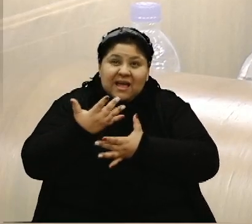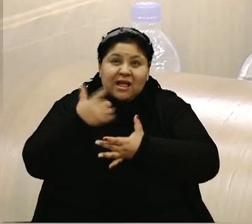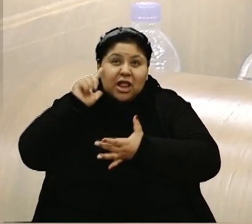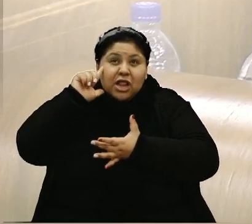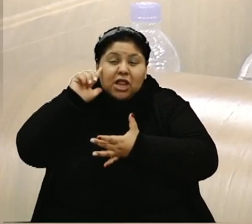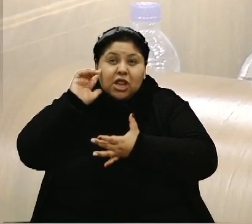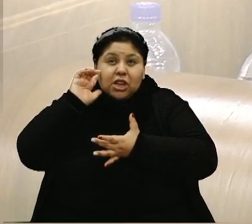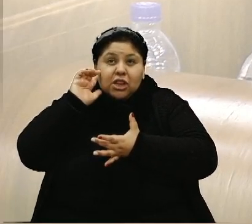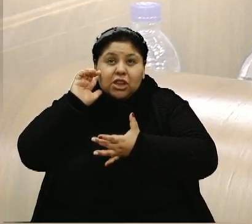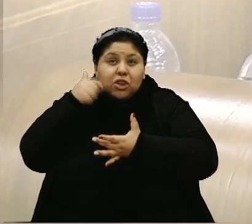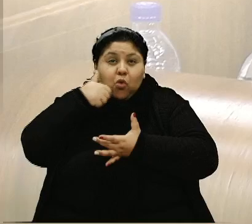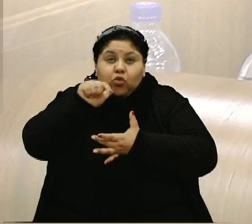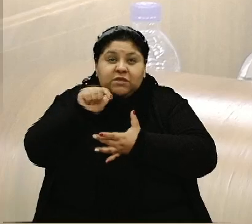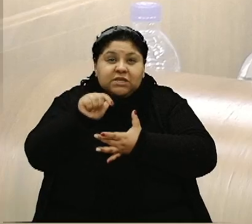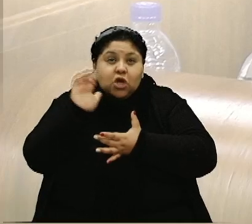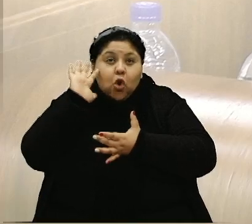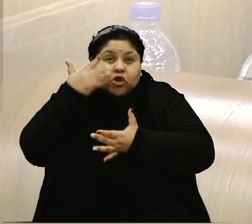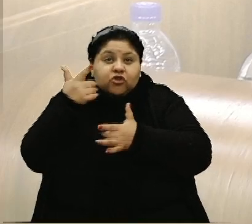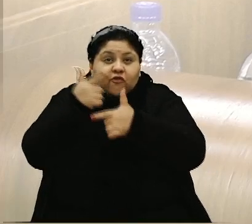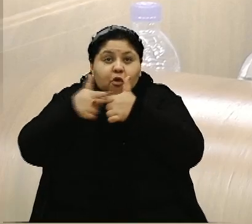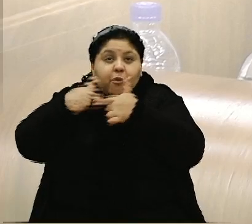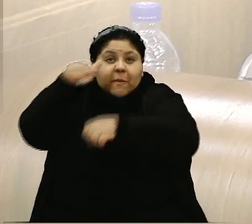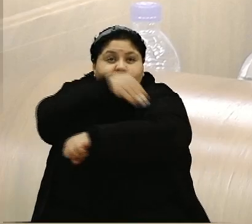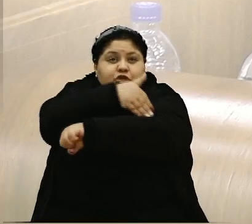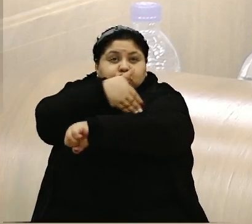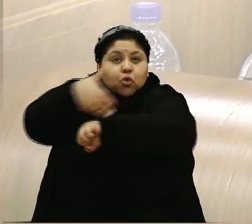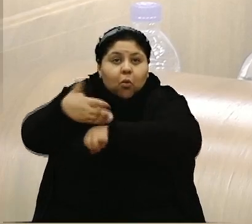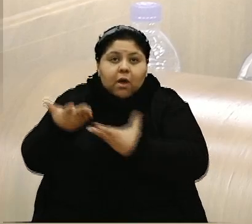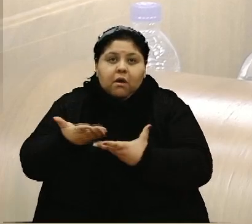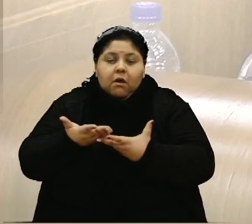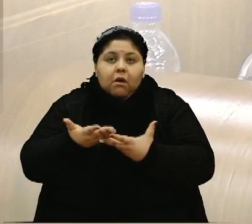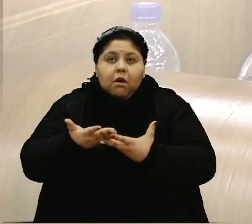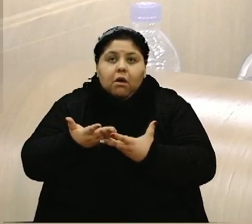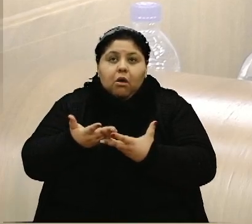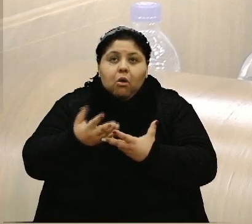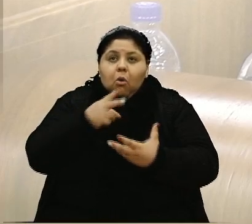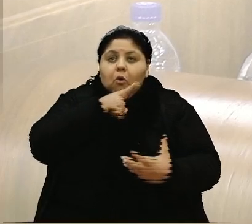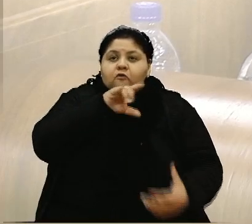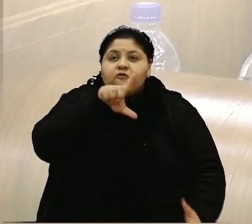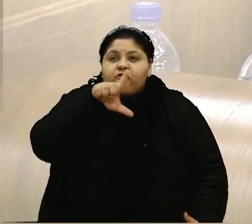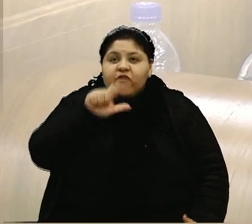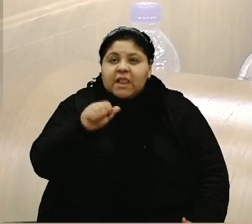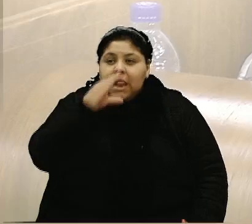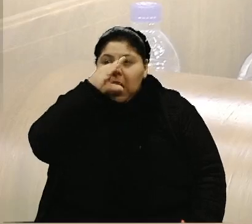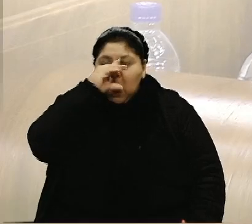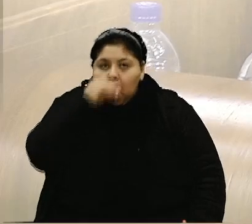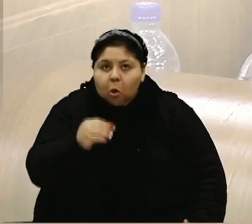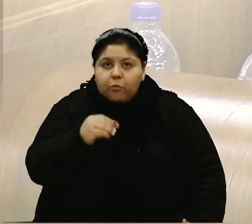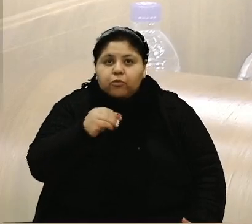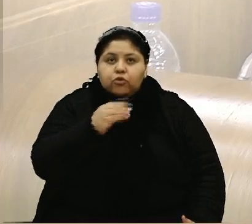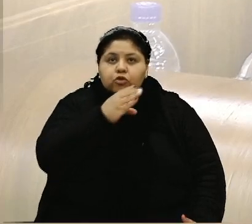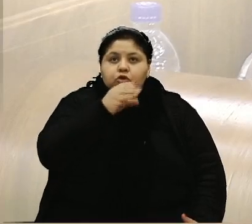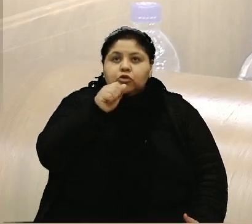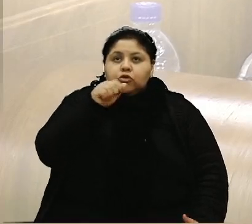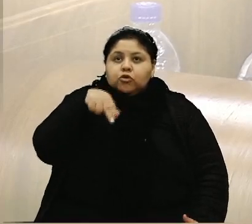Mas vejam, o Vila Lobos, o Canyon, onde tem calçamento, foi